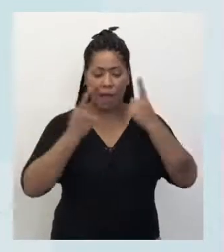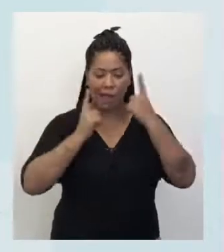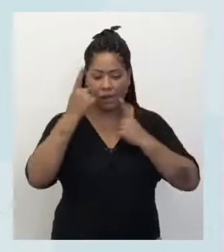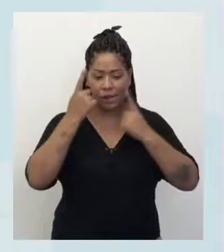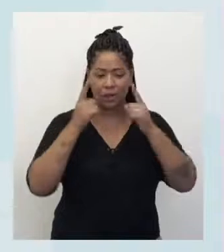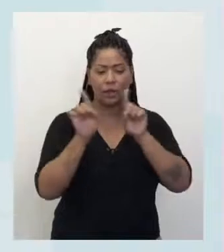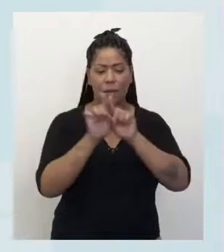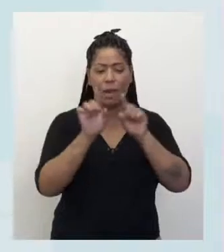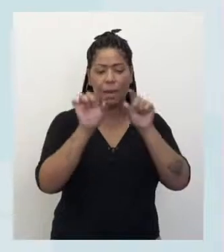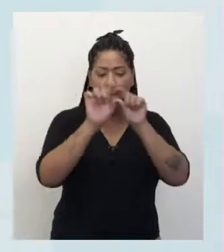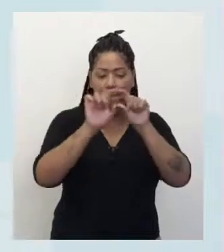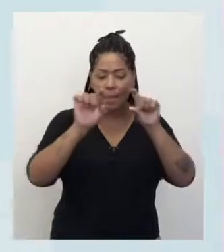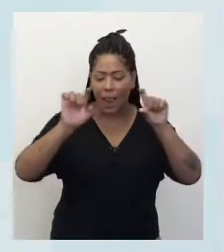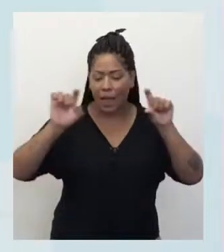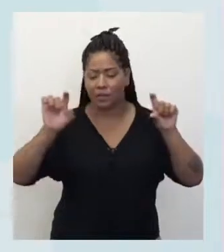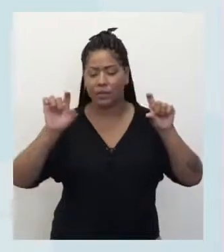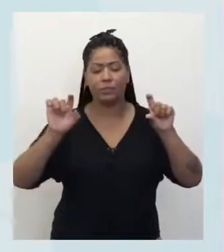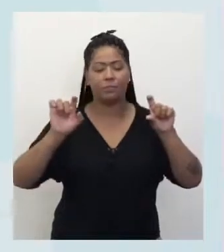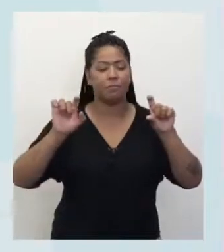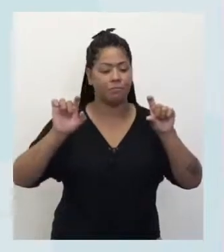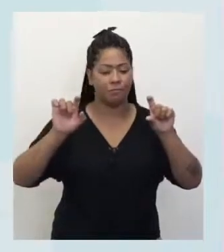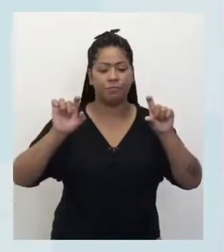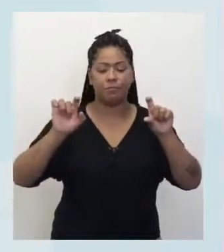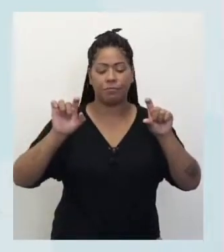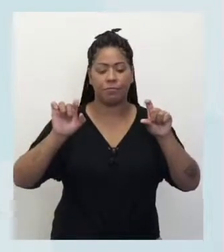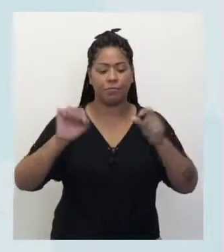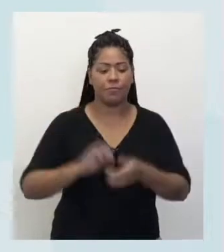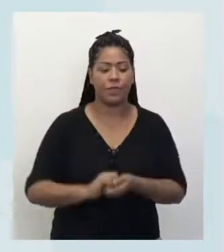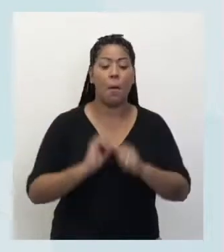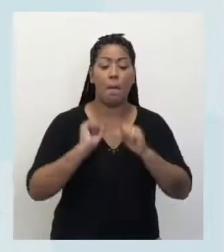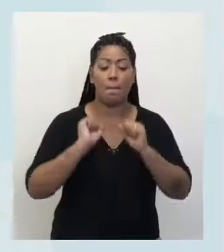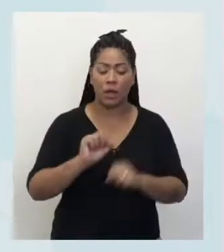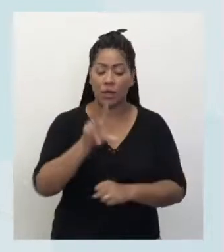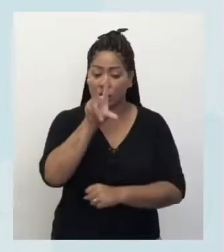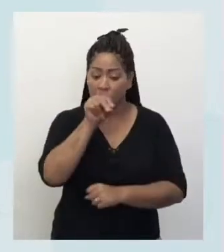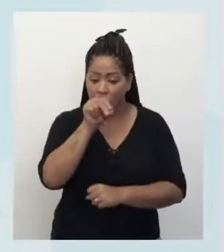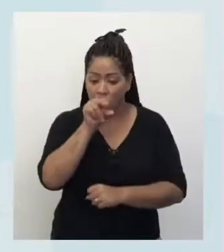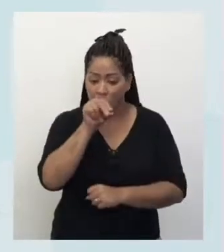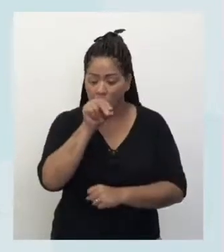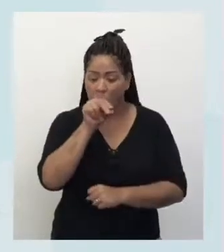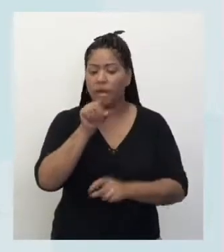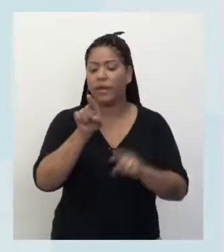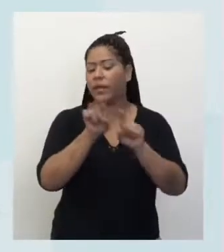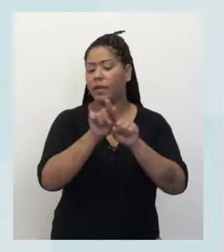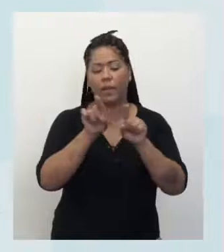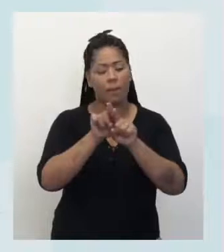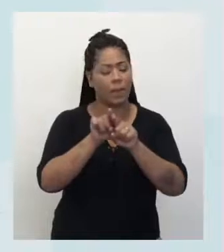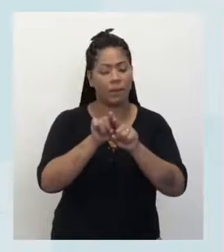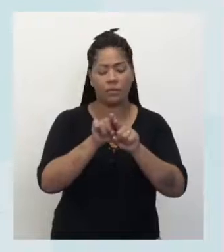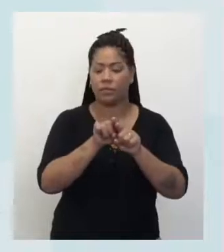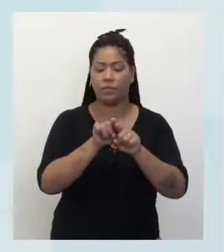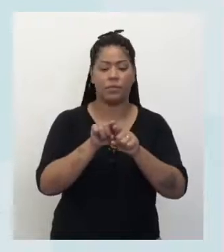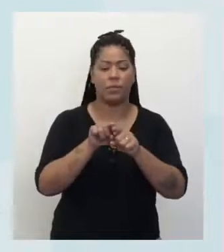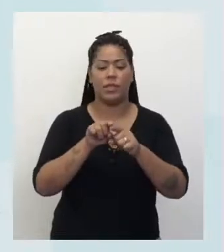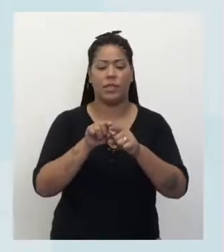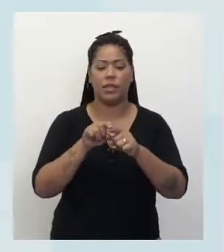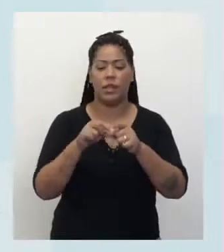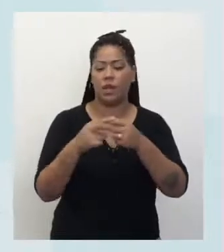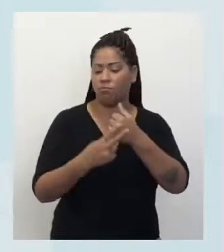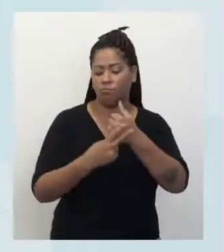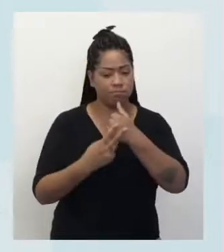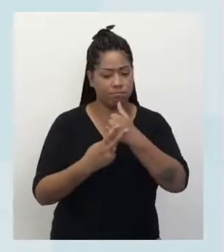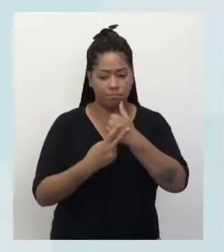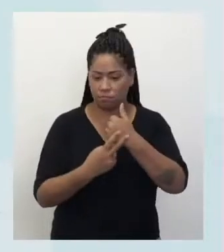expressões, palavras e etc. A linguagem pode ser verbal, não verbal ou mista. Então, nós também falamos que a linguagem pode